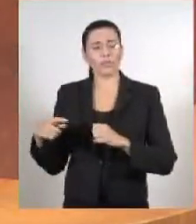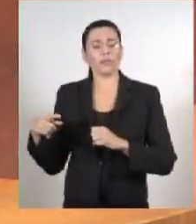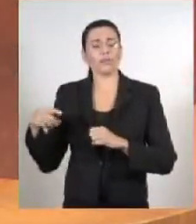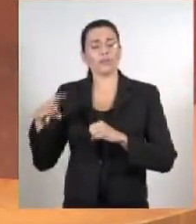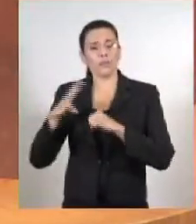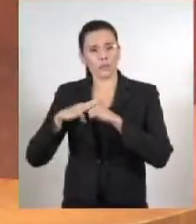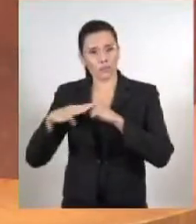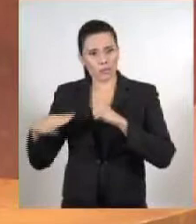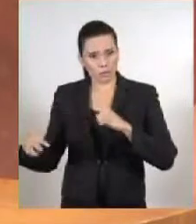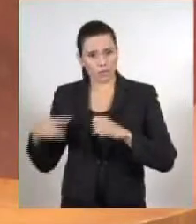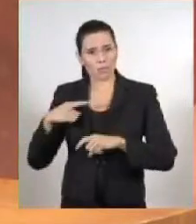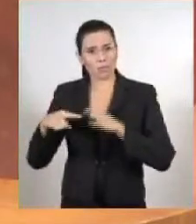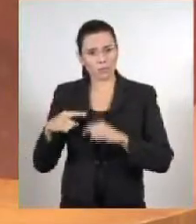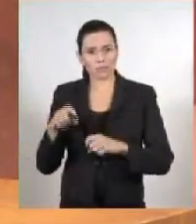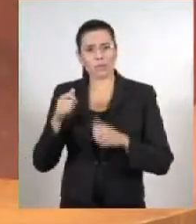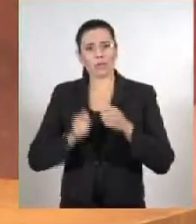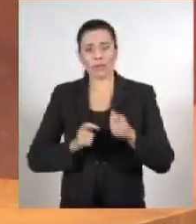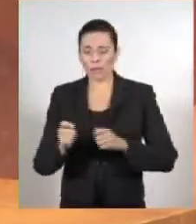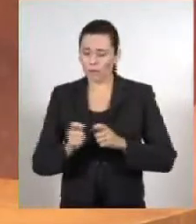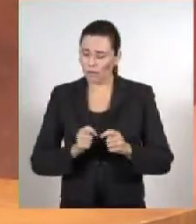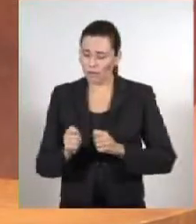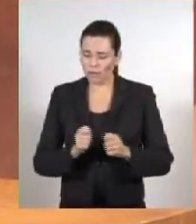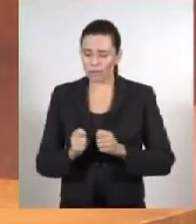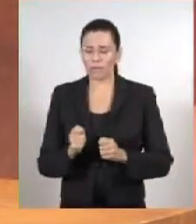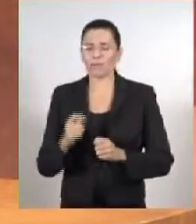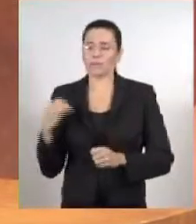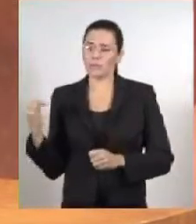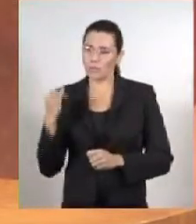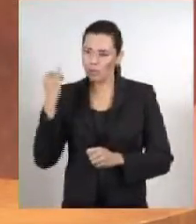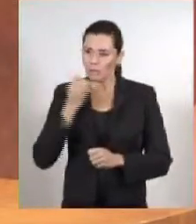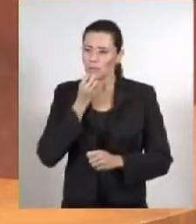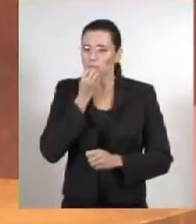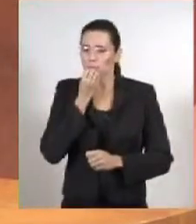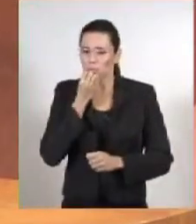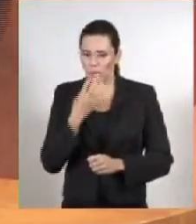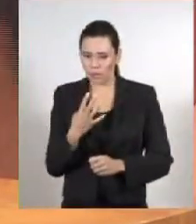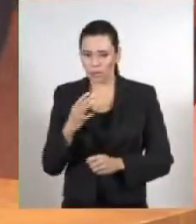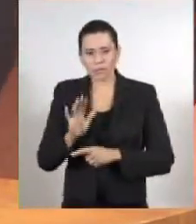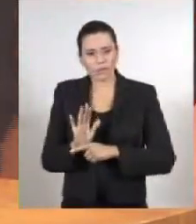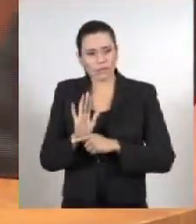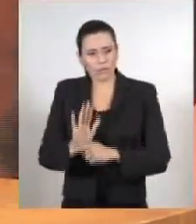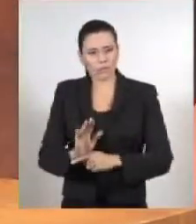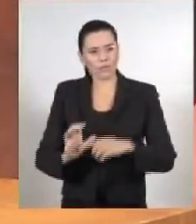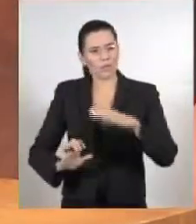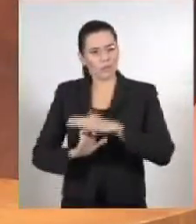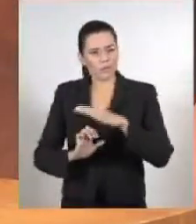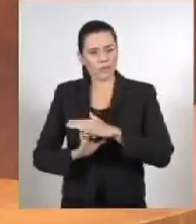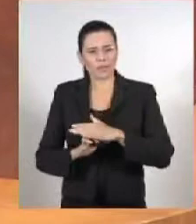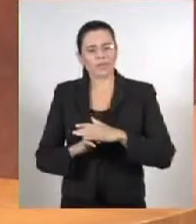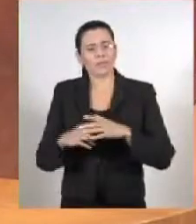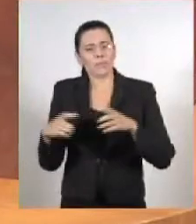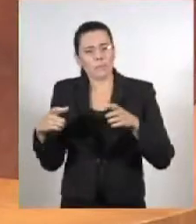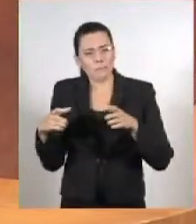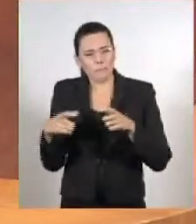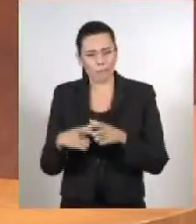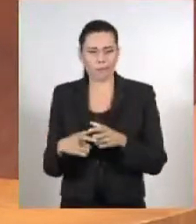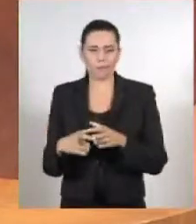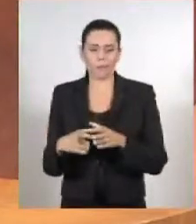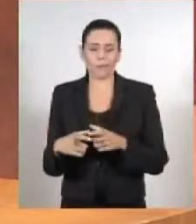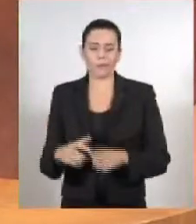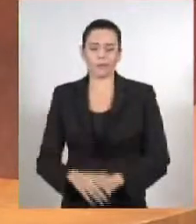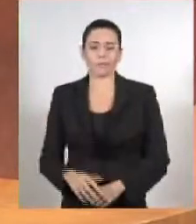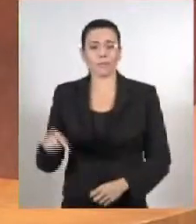quer sejam solidárias ou as economias formais do pequeno e microempresário. Então, aquele momento